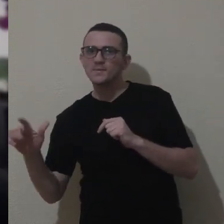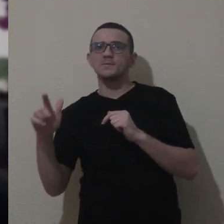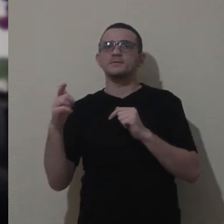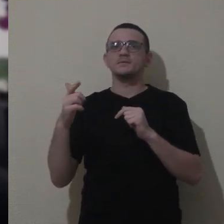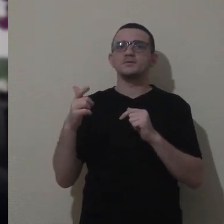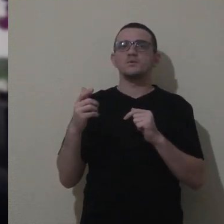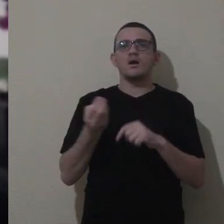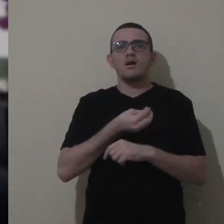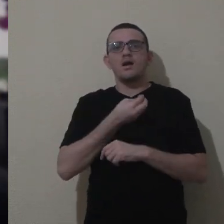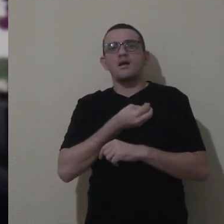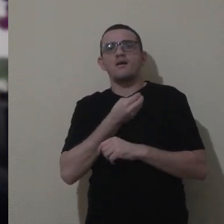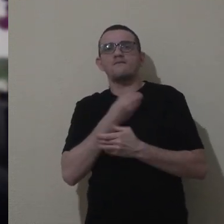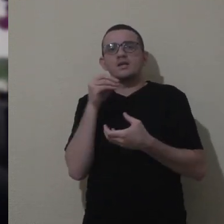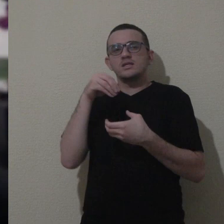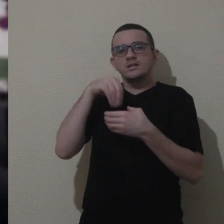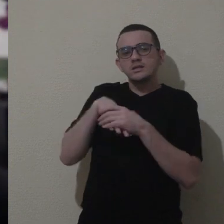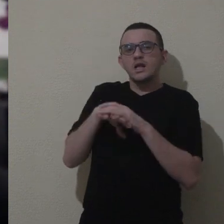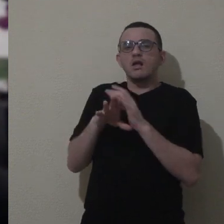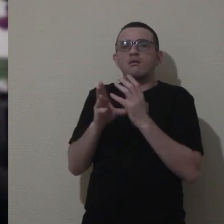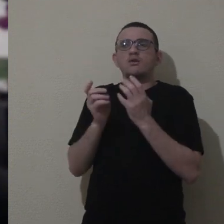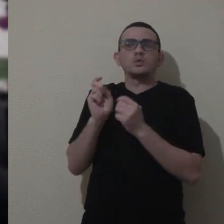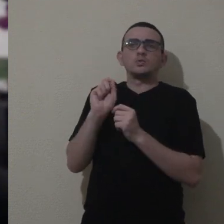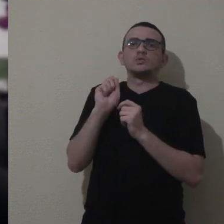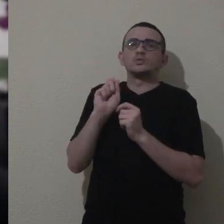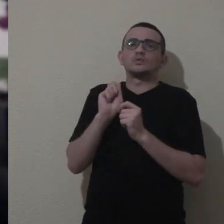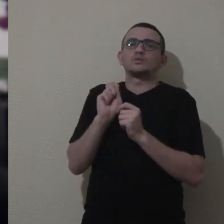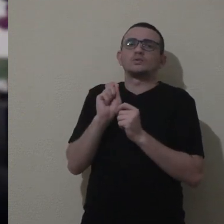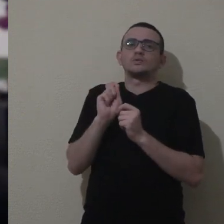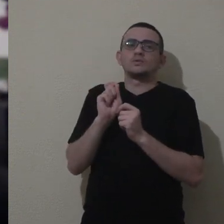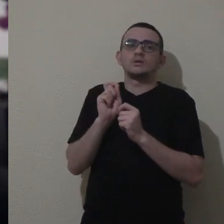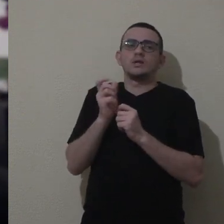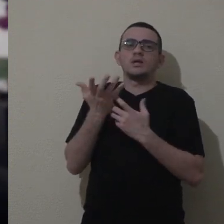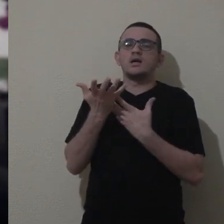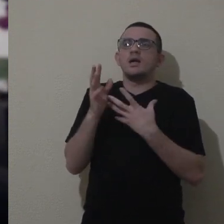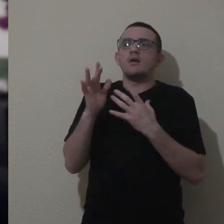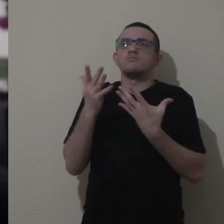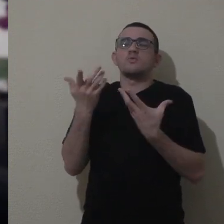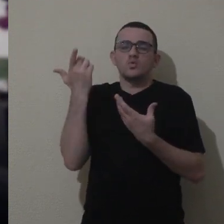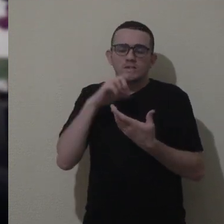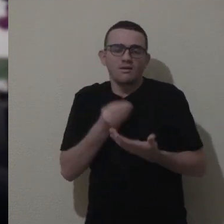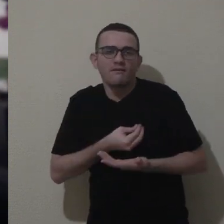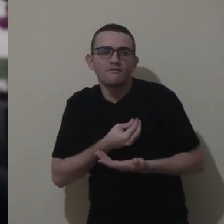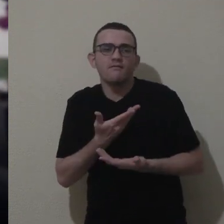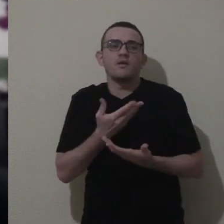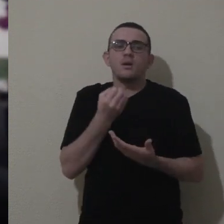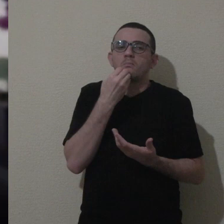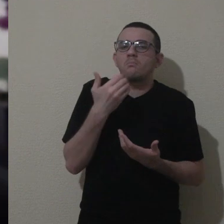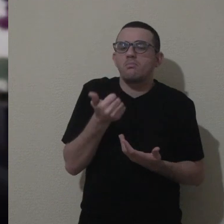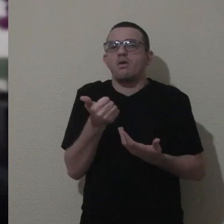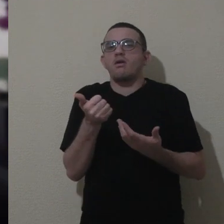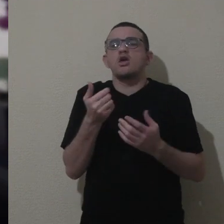nossa vida dentro de, digamos, de um aspecto razoável, né? Nós